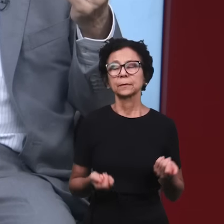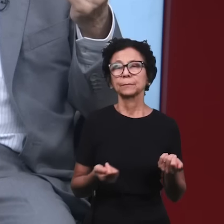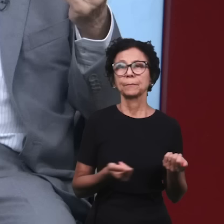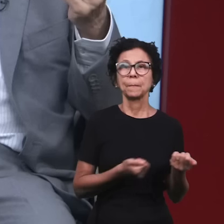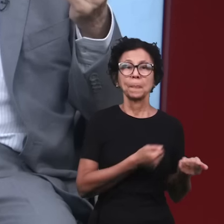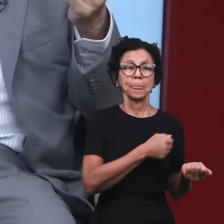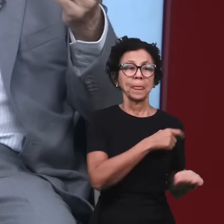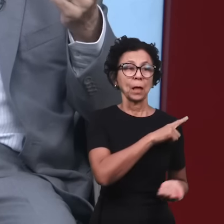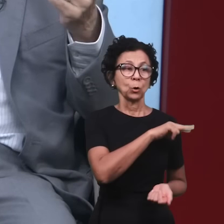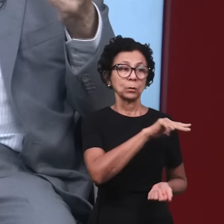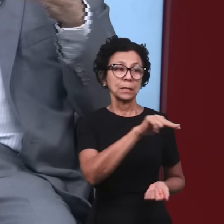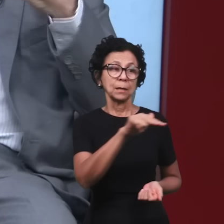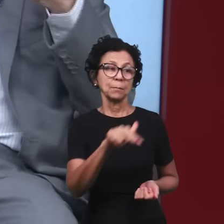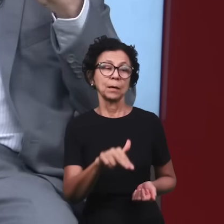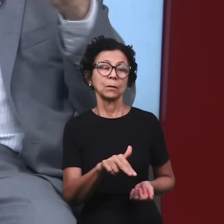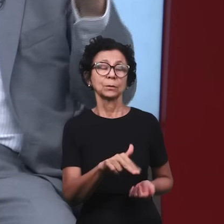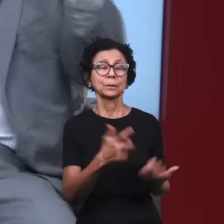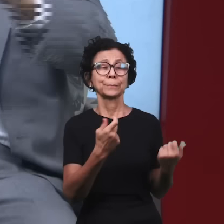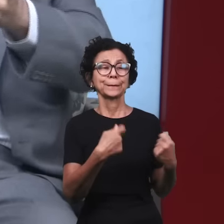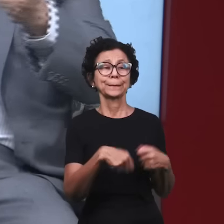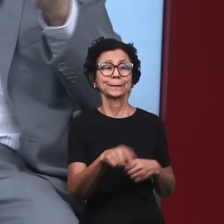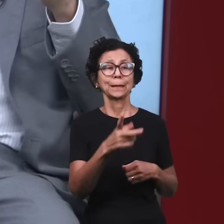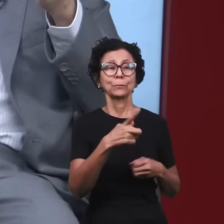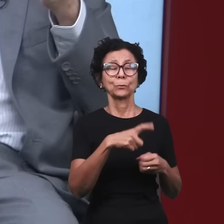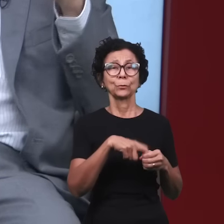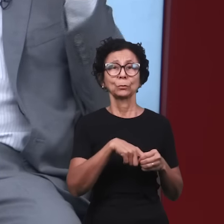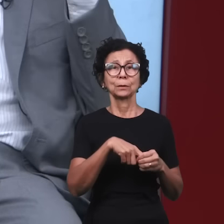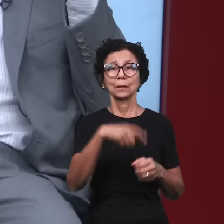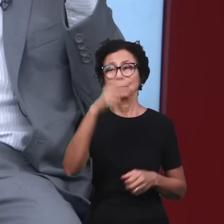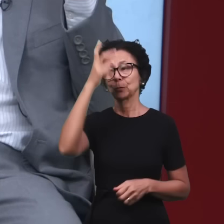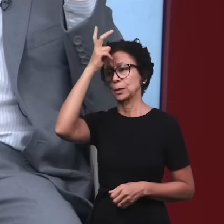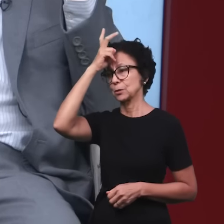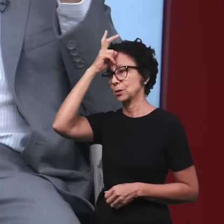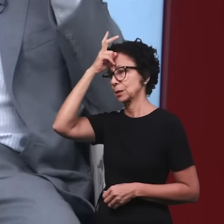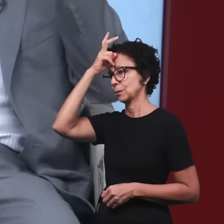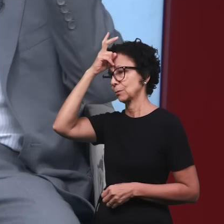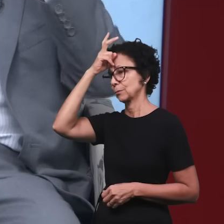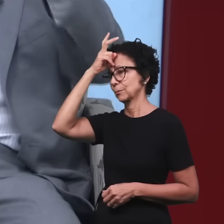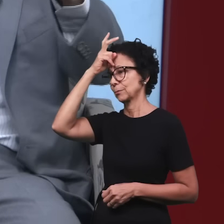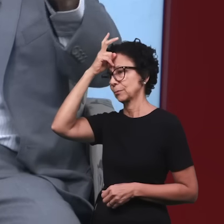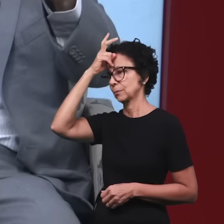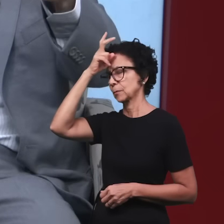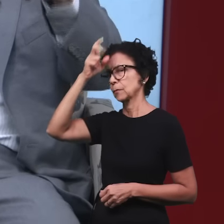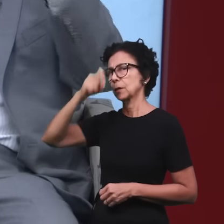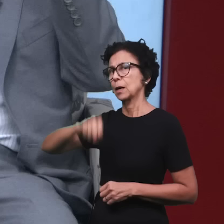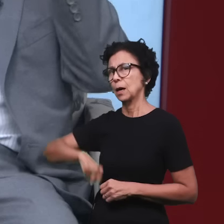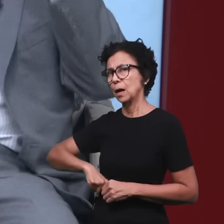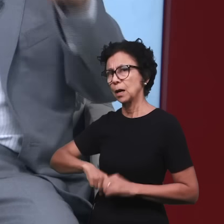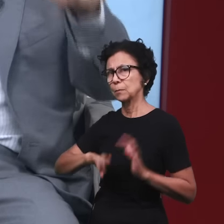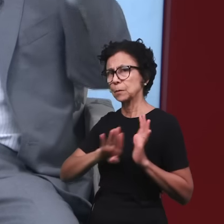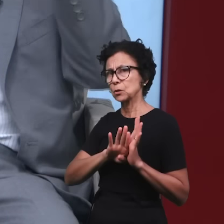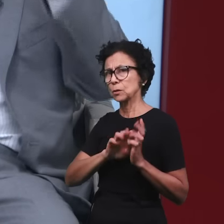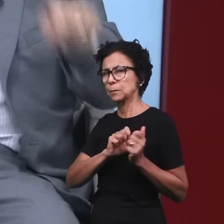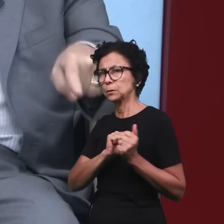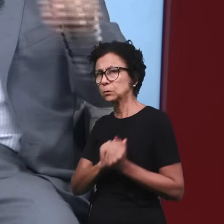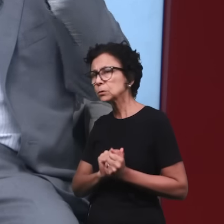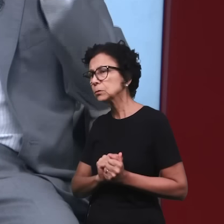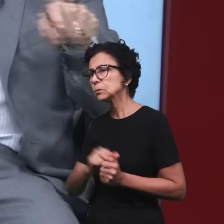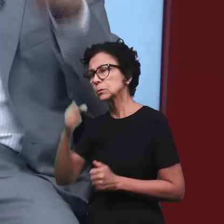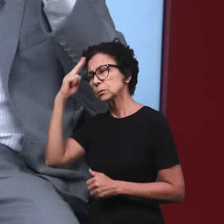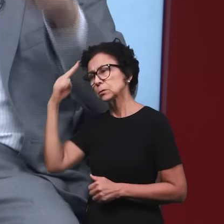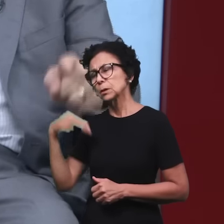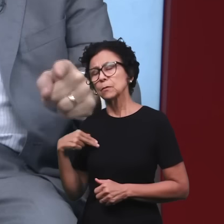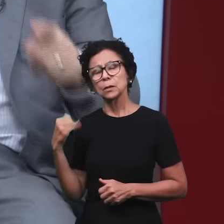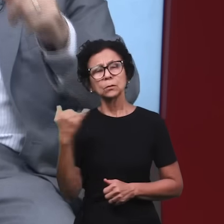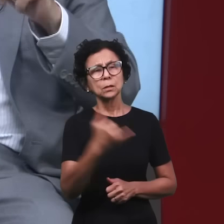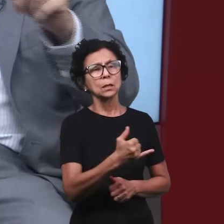saco de trigo de Benjamim. E José reteve Benjamim como prisioneiro, qualificando-o como aquele que furtou o